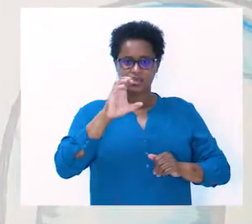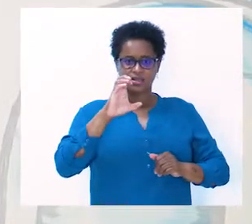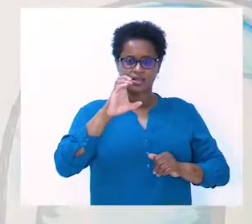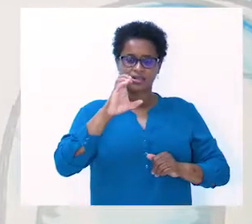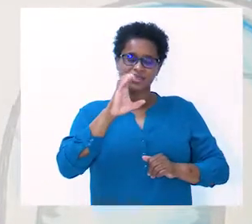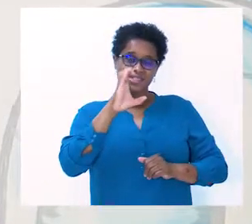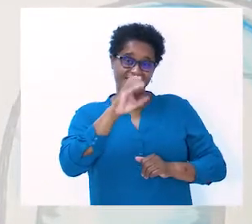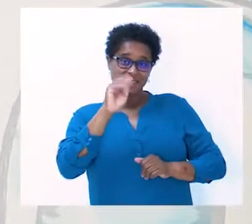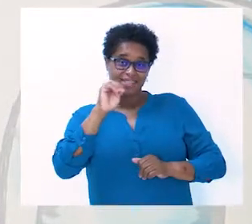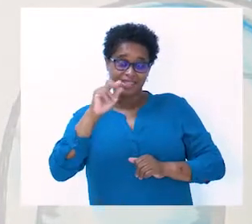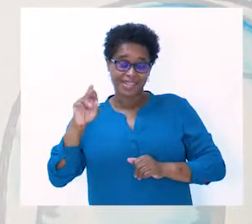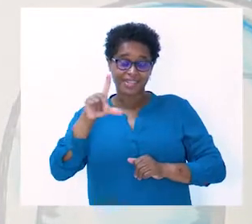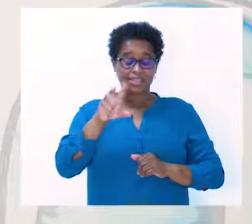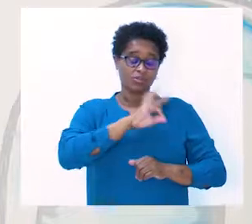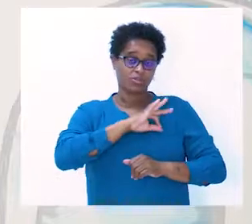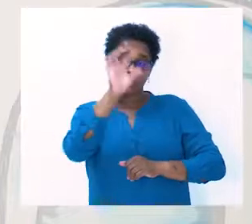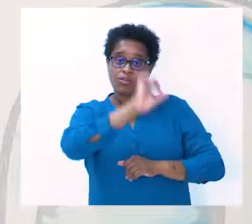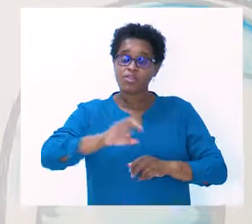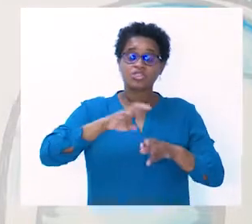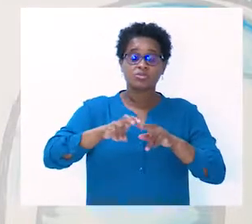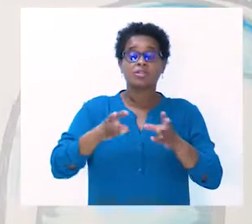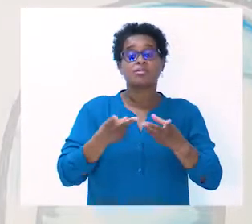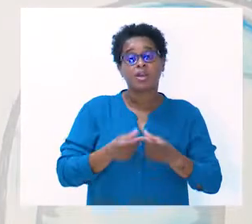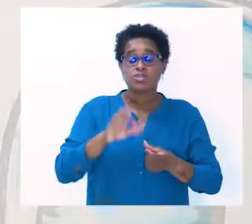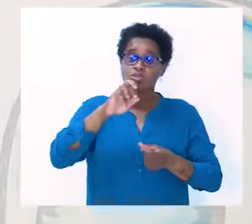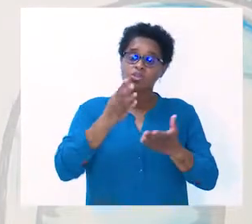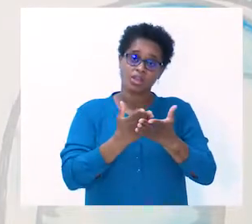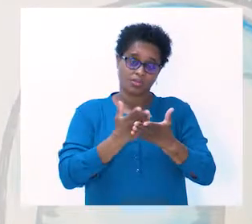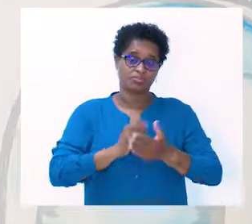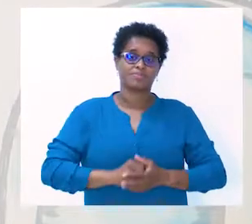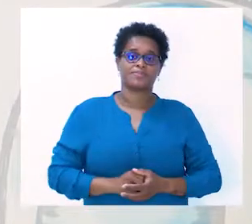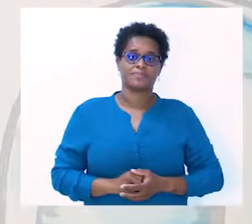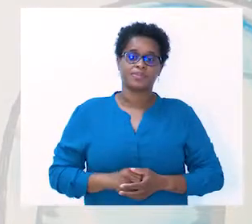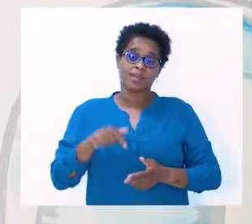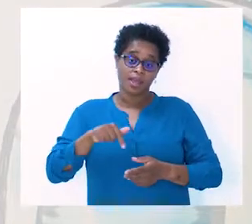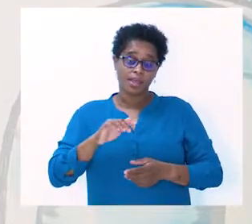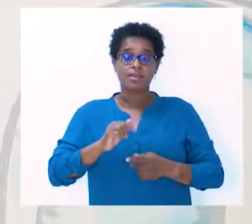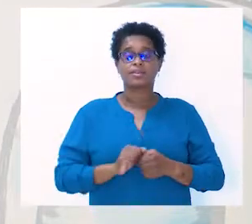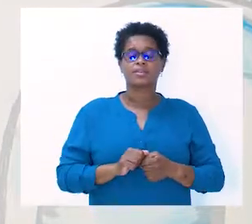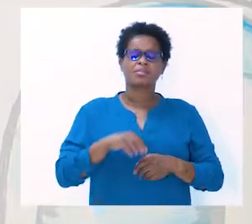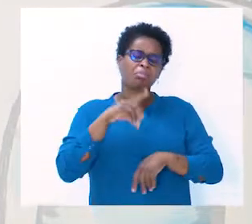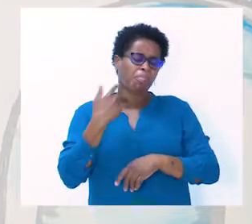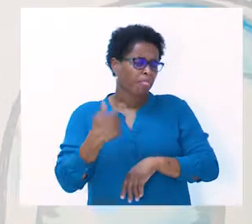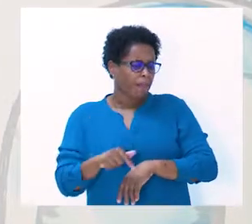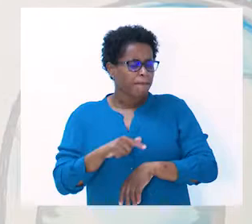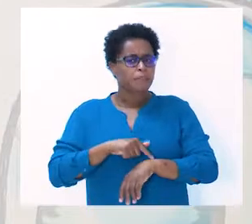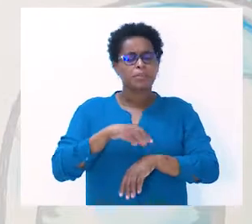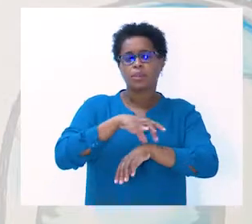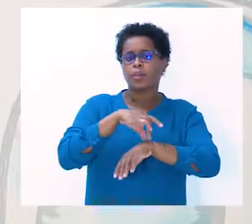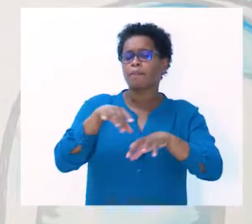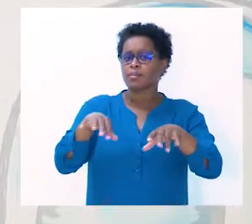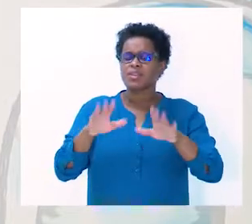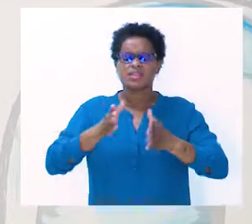César Lino, vosso professor da disciplina de Matemática do 8º ano. Nesta época de pandemia, já